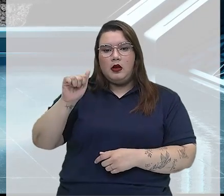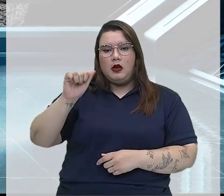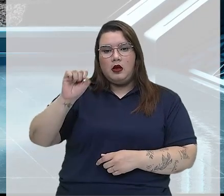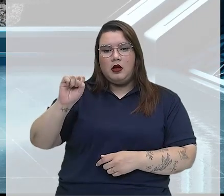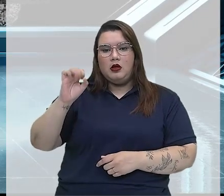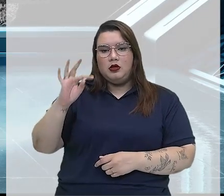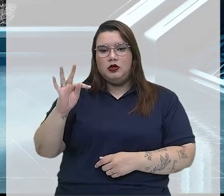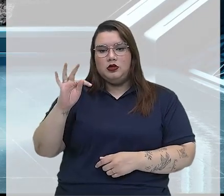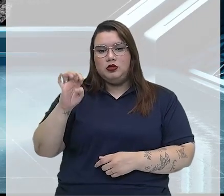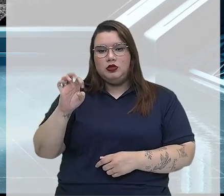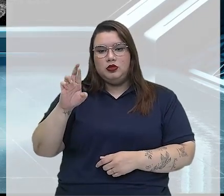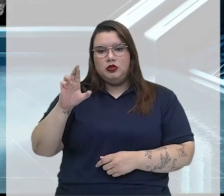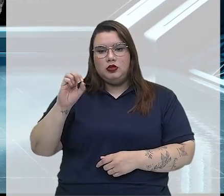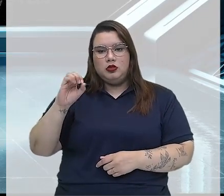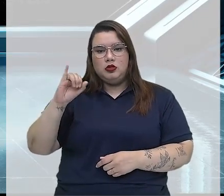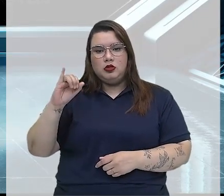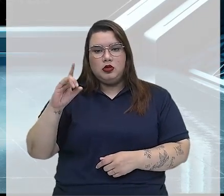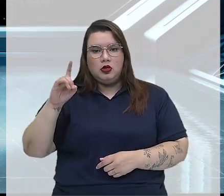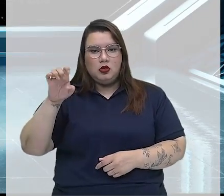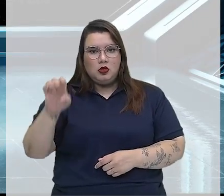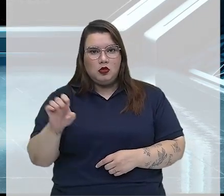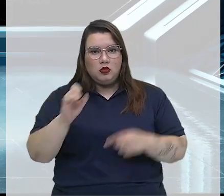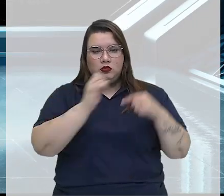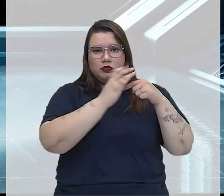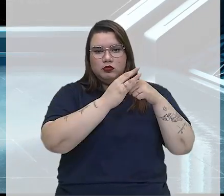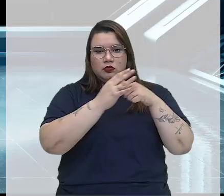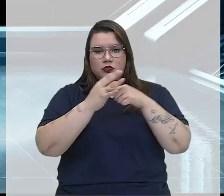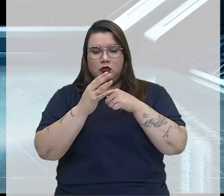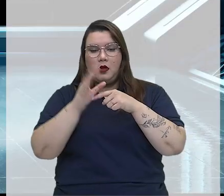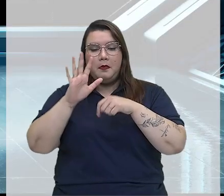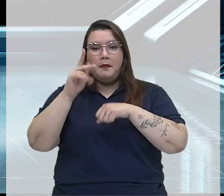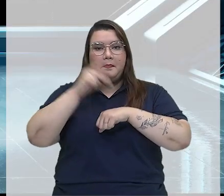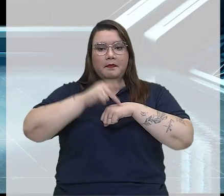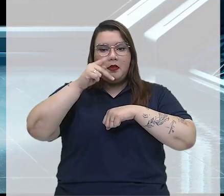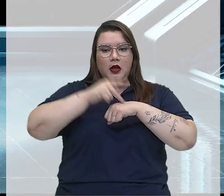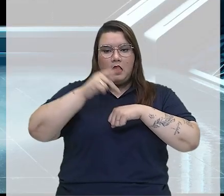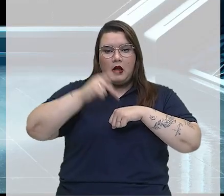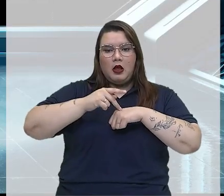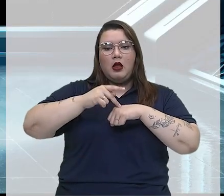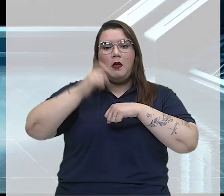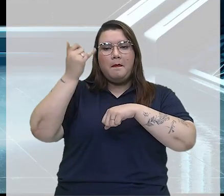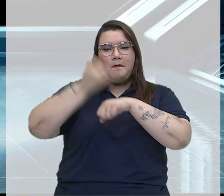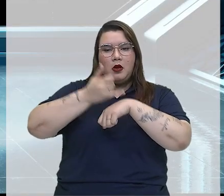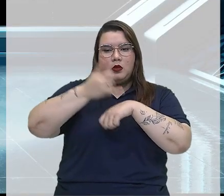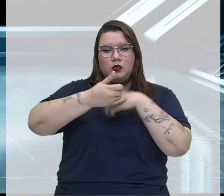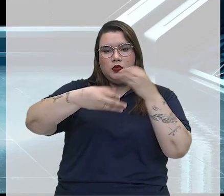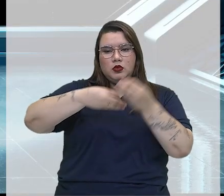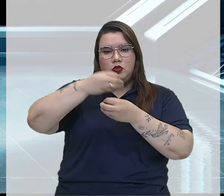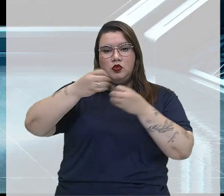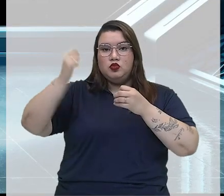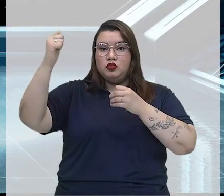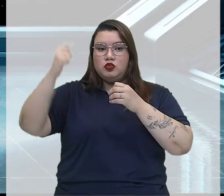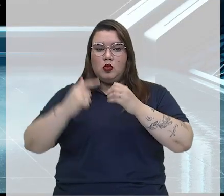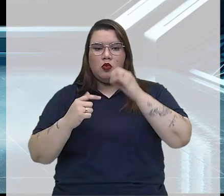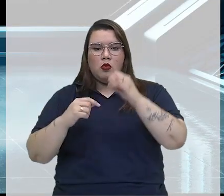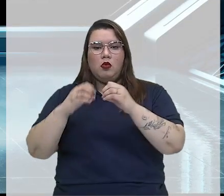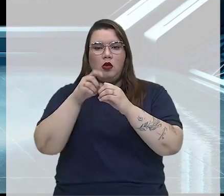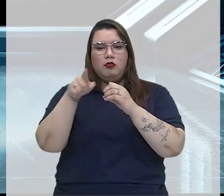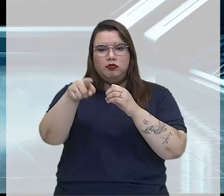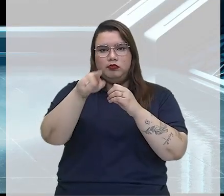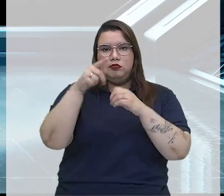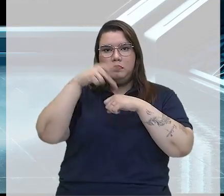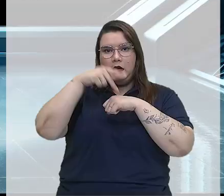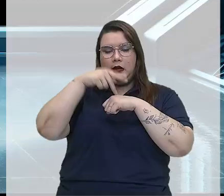um pequeno objeto rochoso e metálico que orbita o Sol. Ainda vamos ter outros